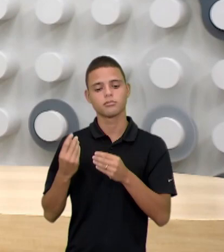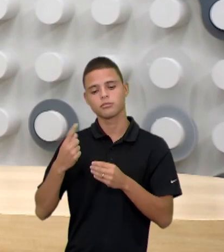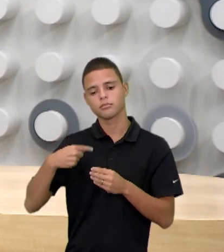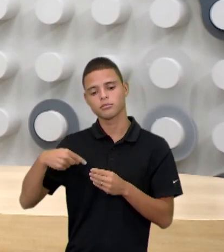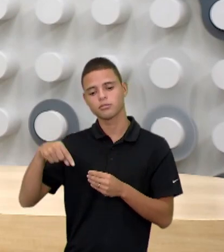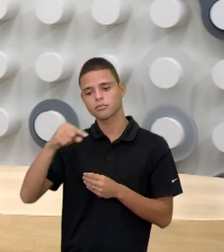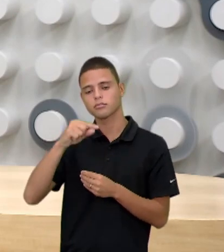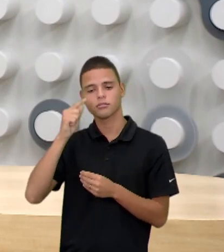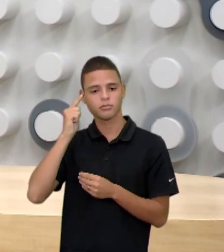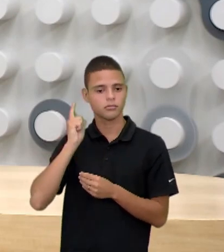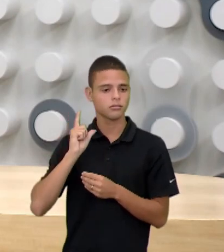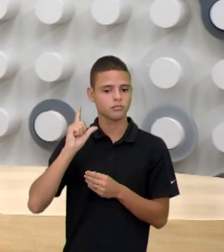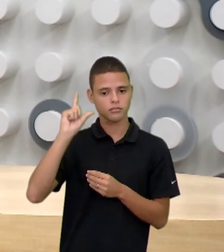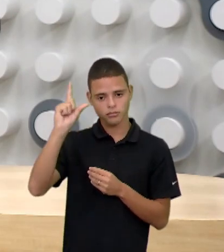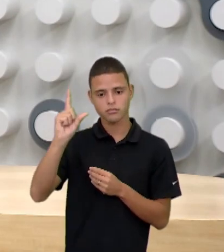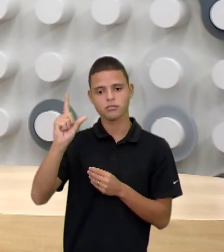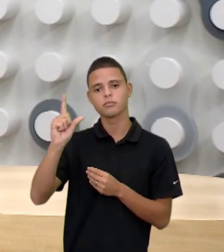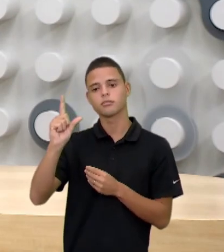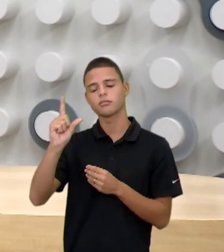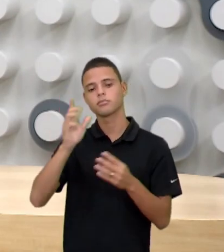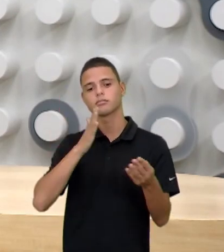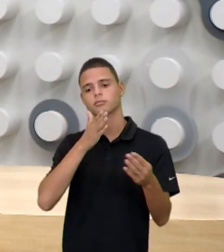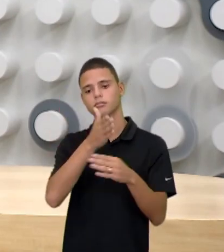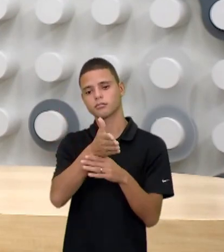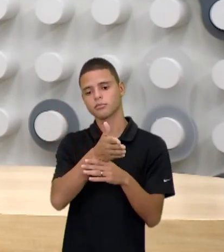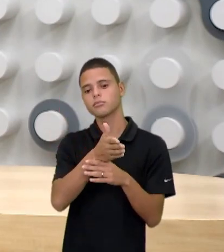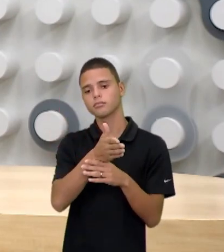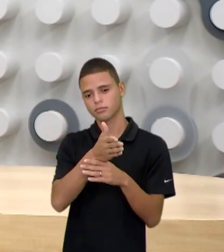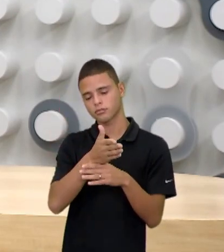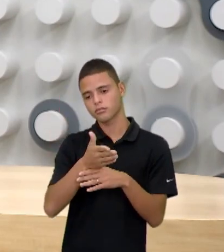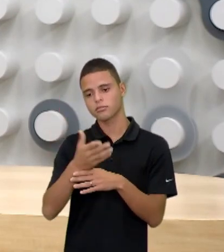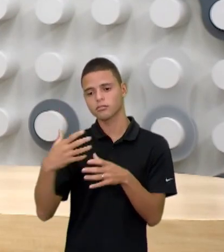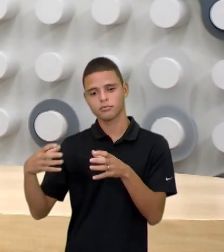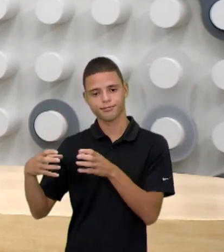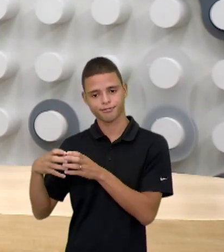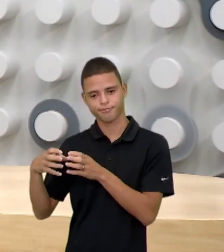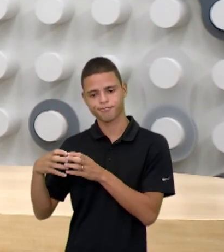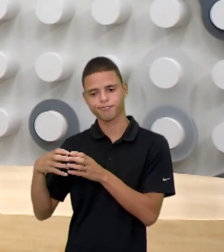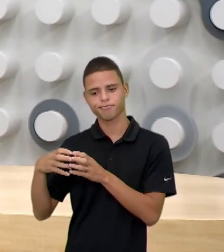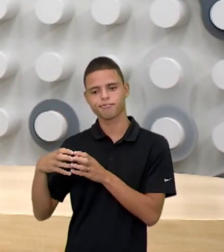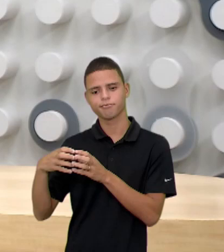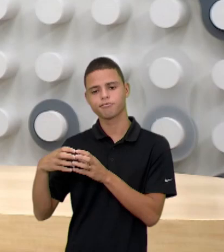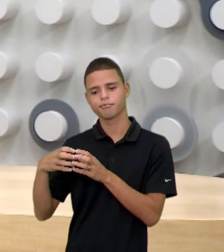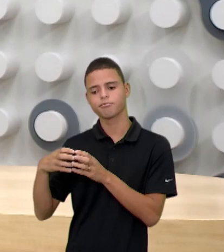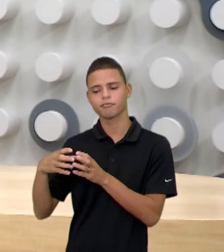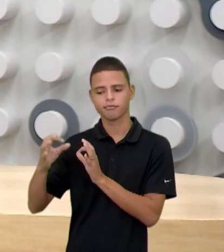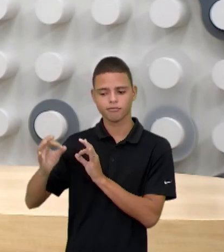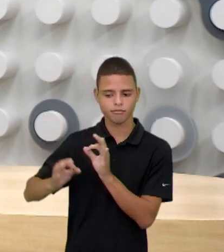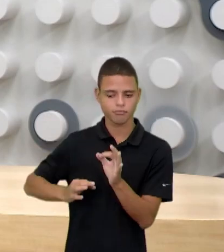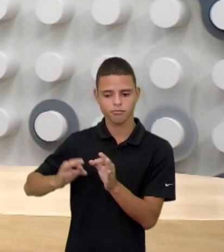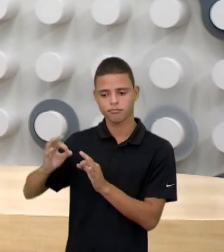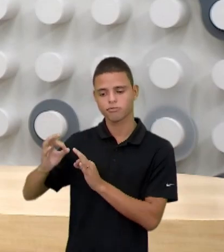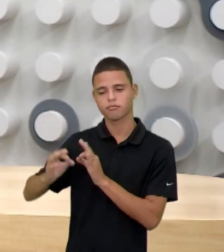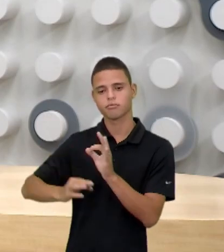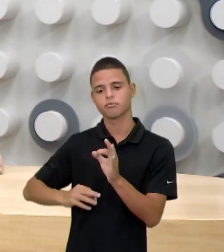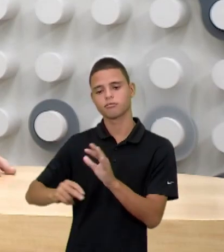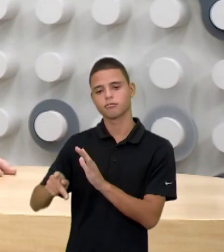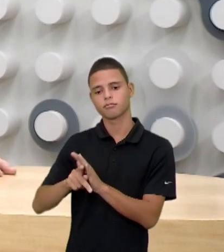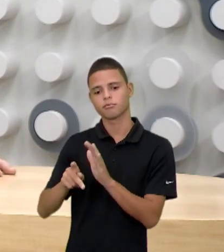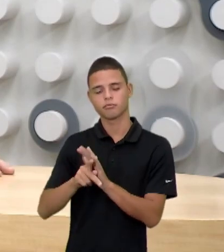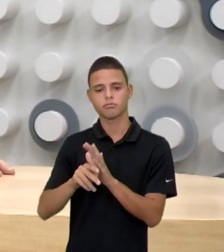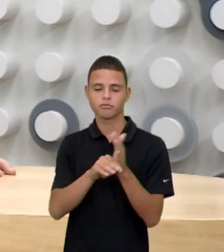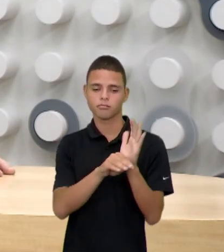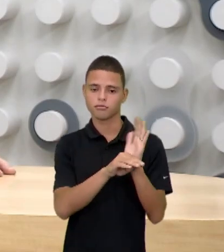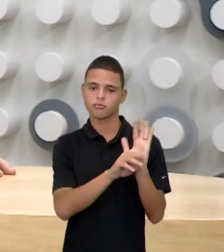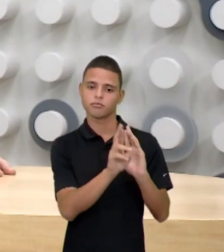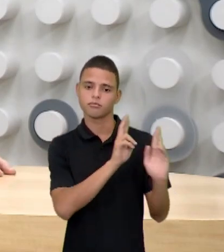conseguir fazer, né, uma interferência abrupta, né, de um macro processo, né, como foi dito no vídeo, em relação